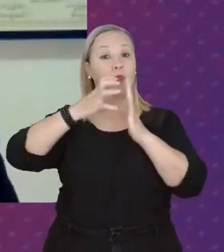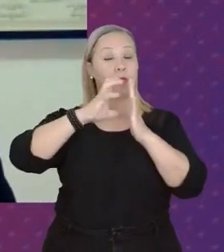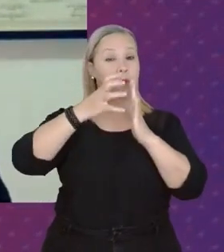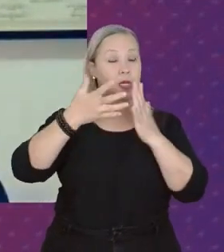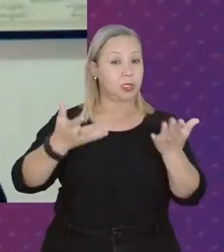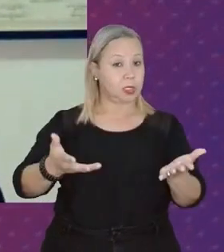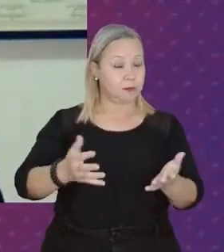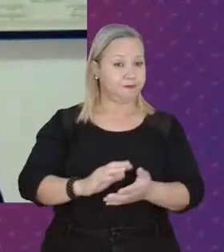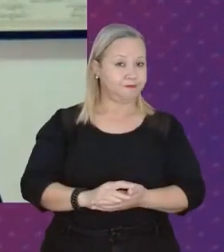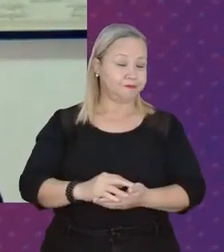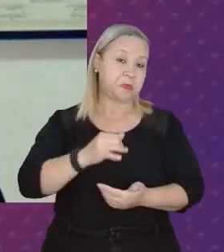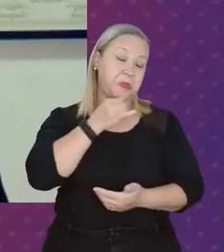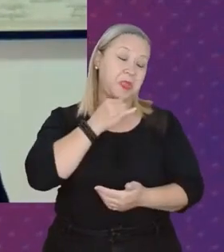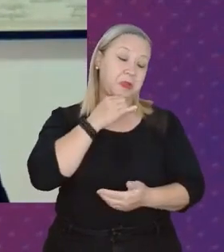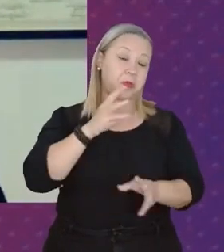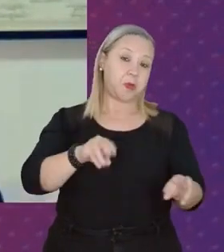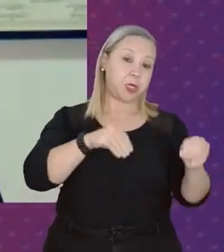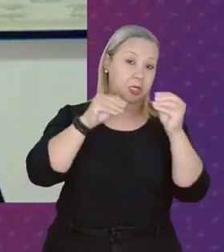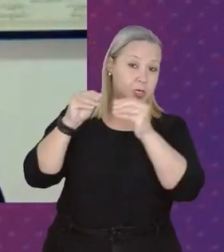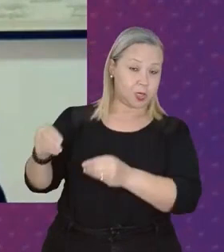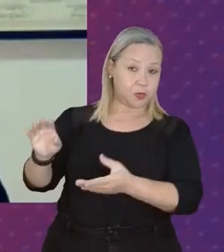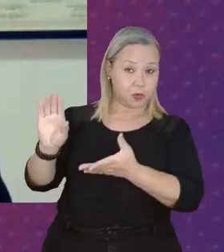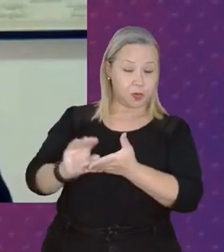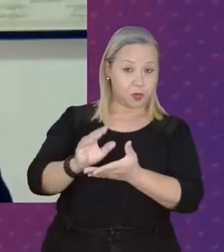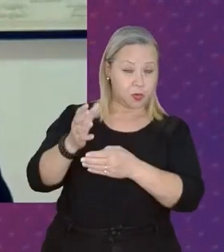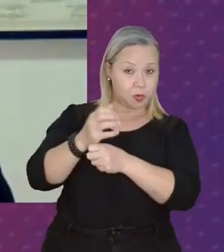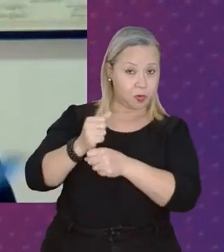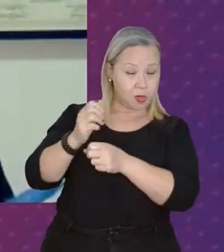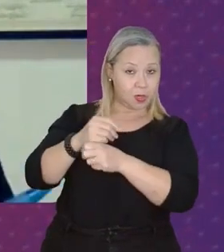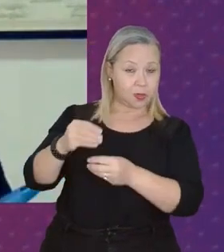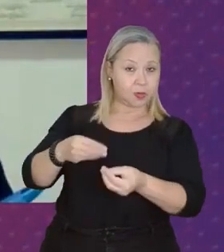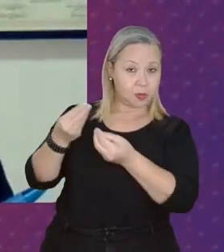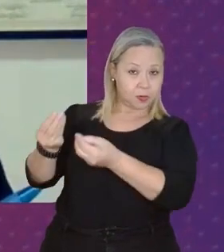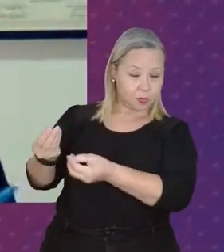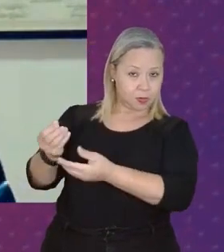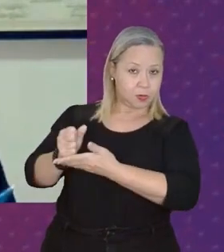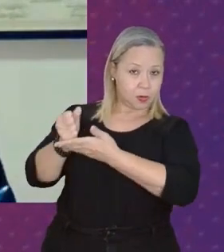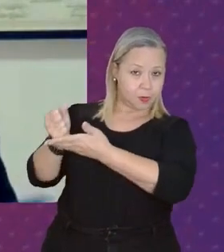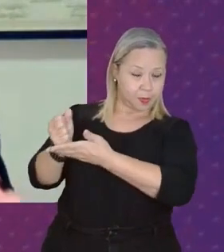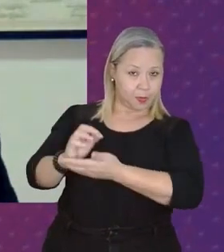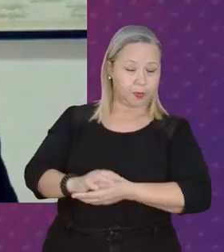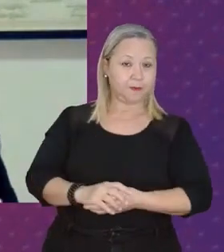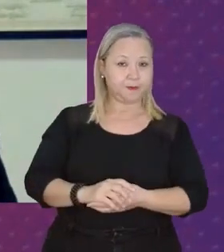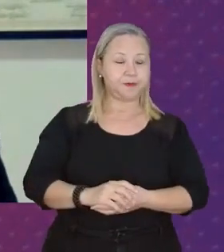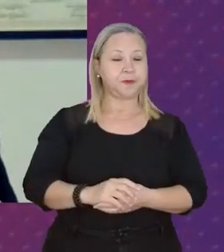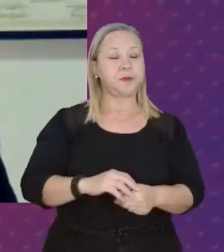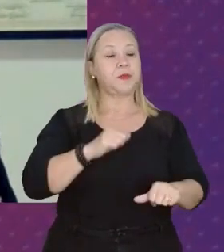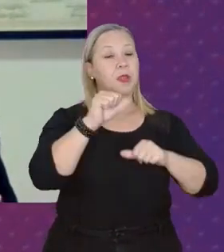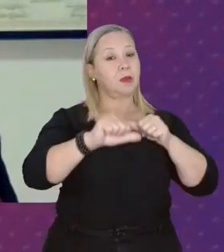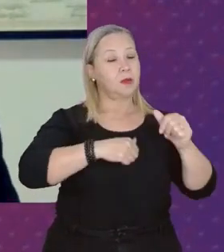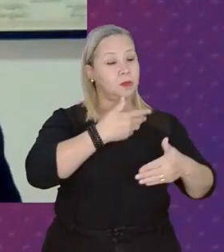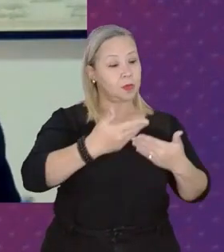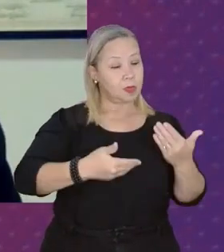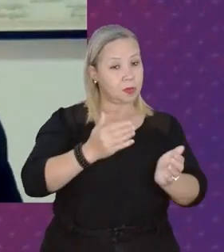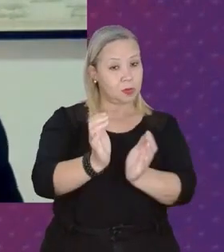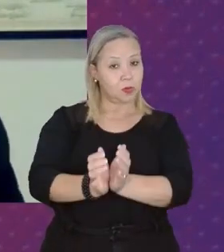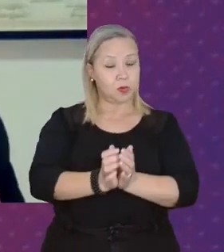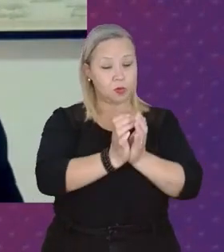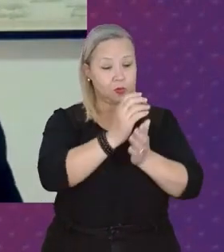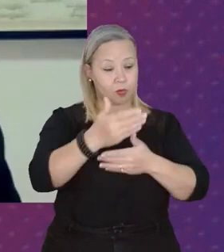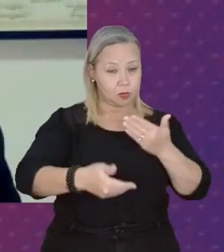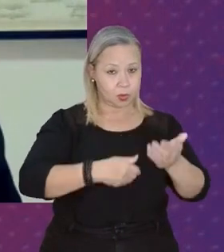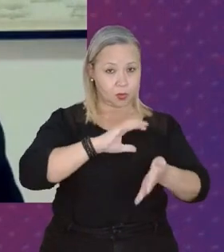que transferiu fundos ou que recebeu fundos, enfim. As operações conjuntas entre os partidos podem